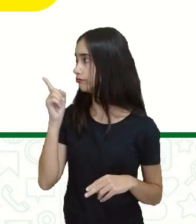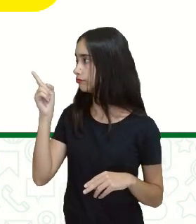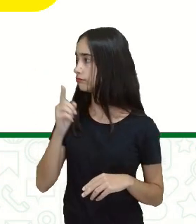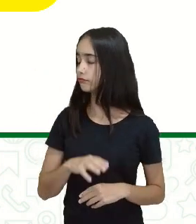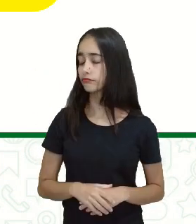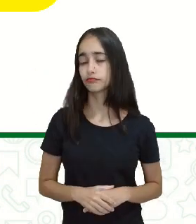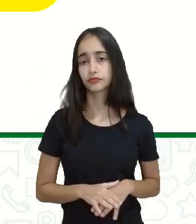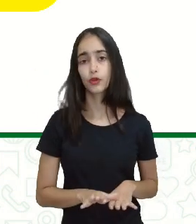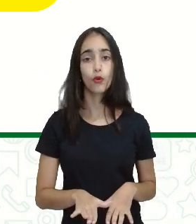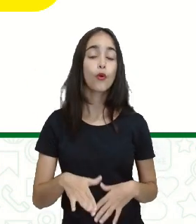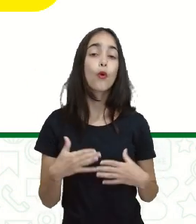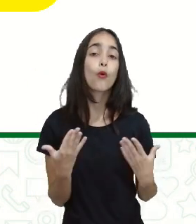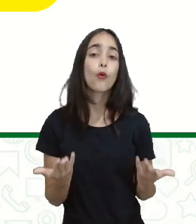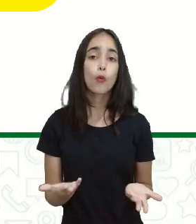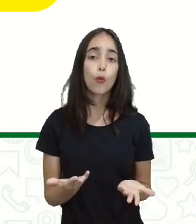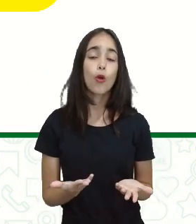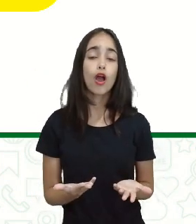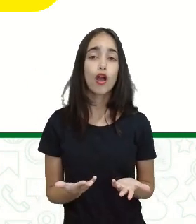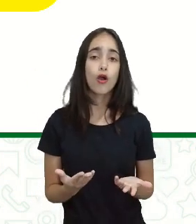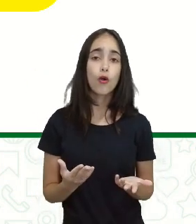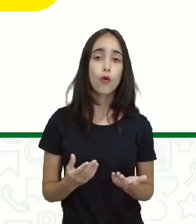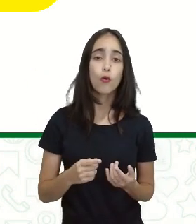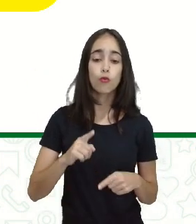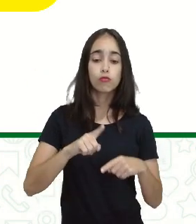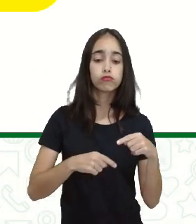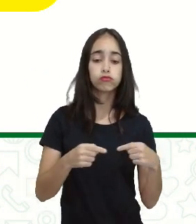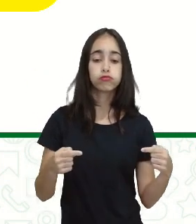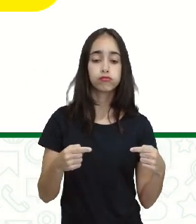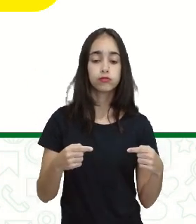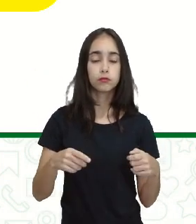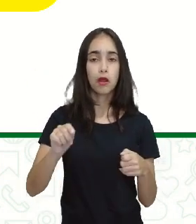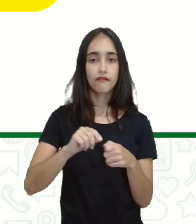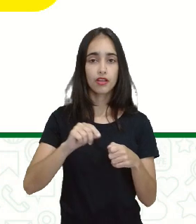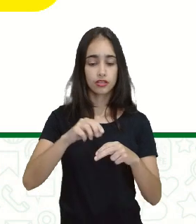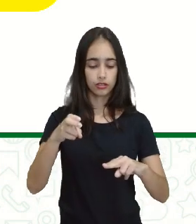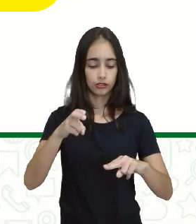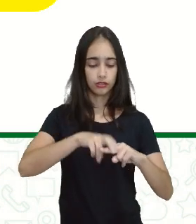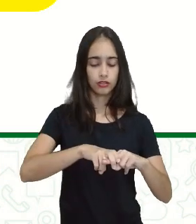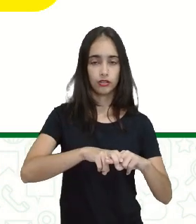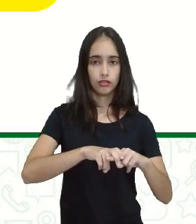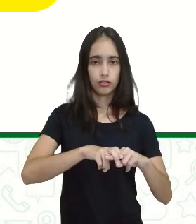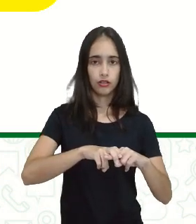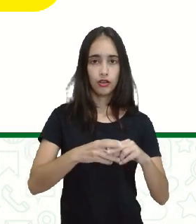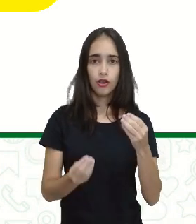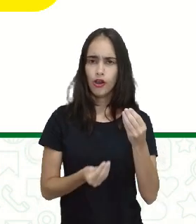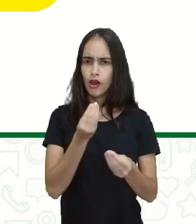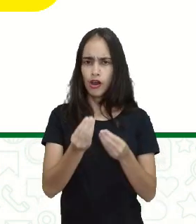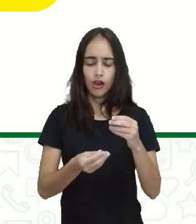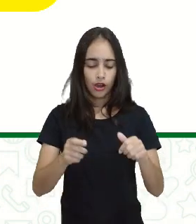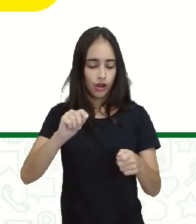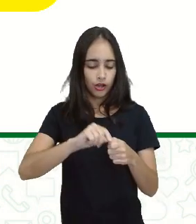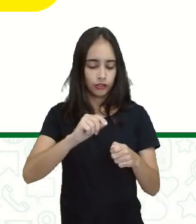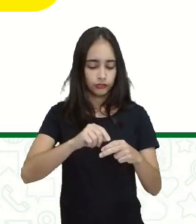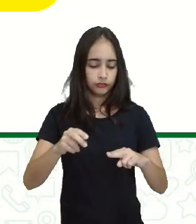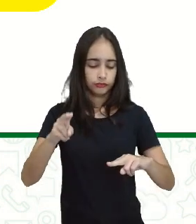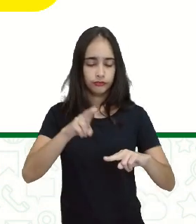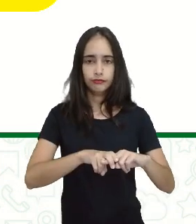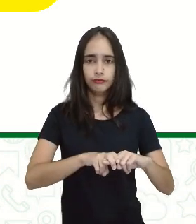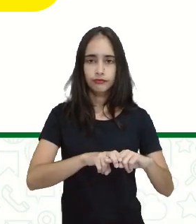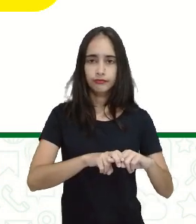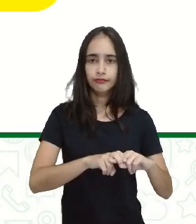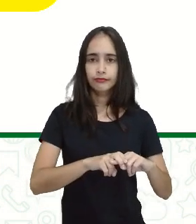qual é a matéria-prima para fazer este móvel? É a madeira extraída das árvores. Então, nós